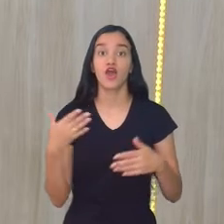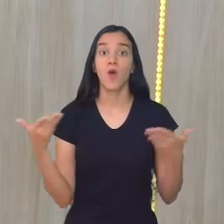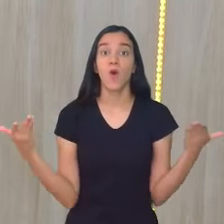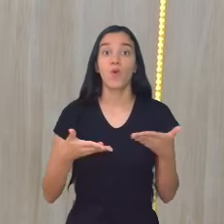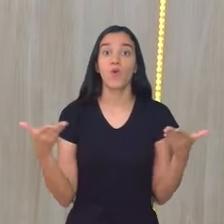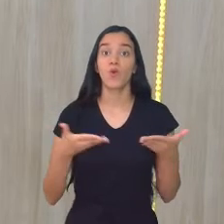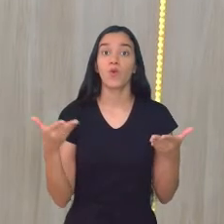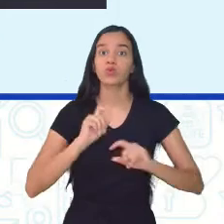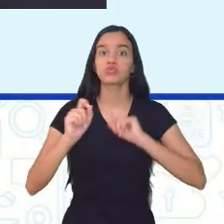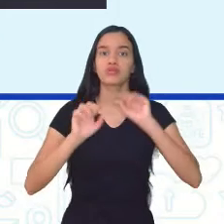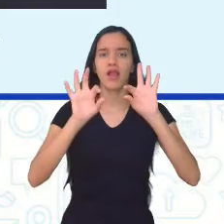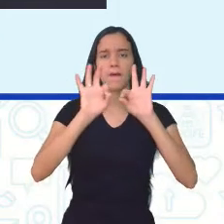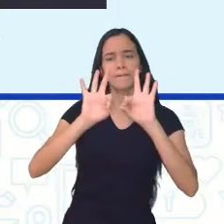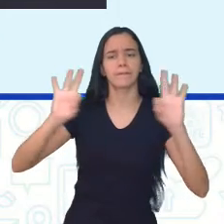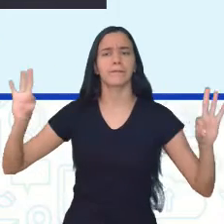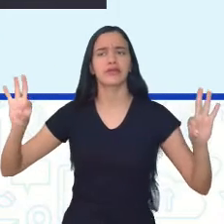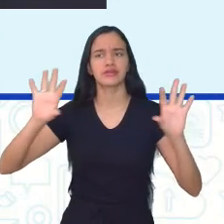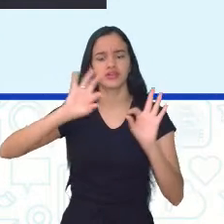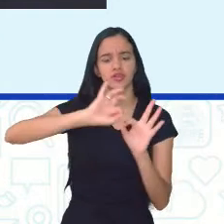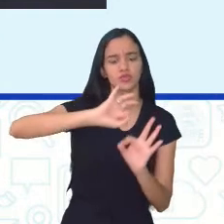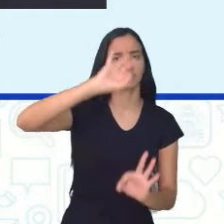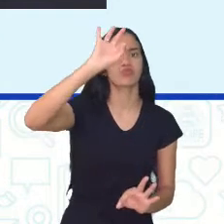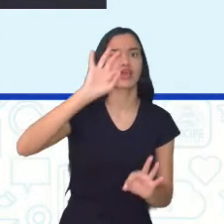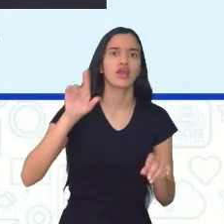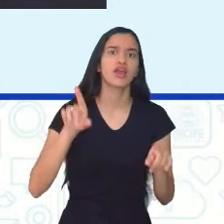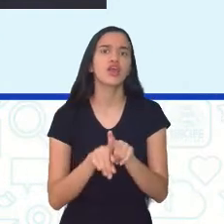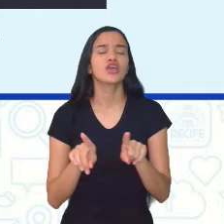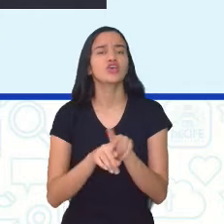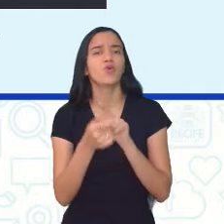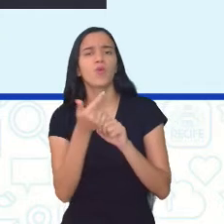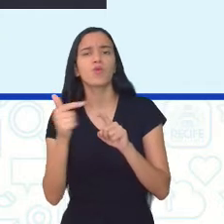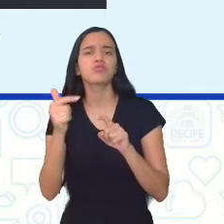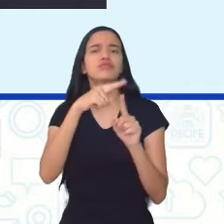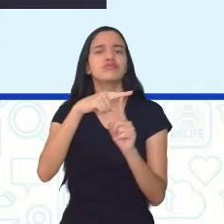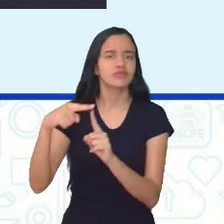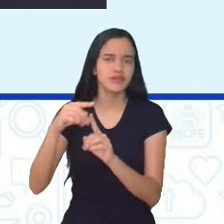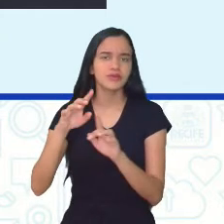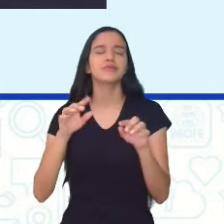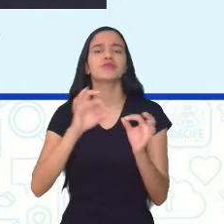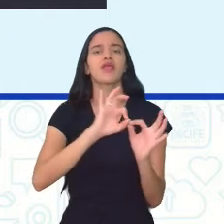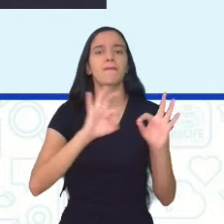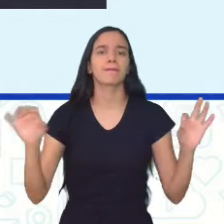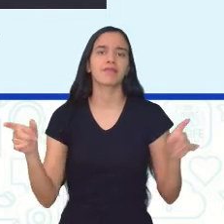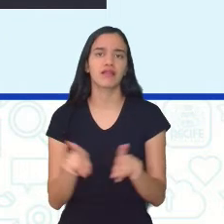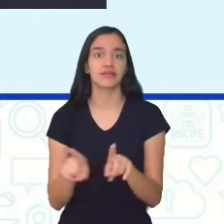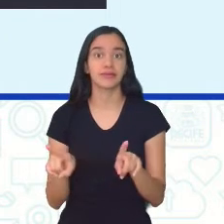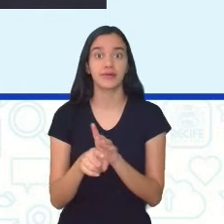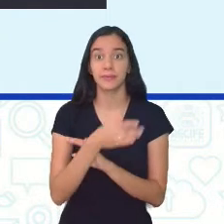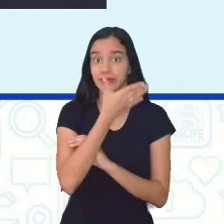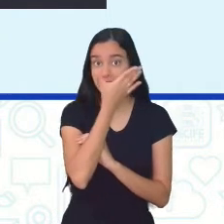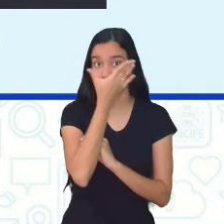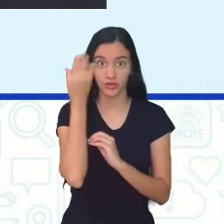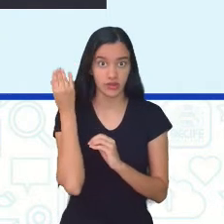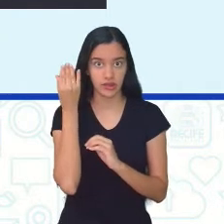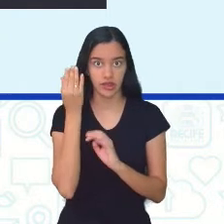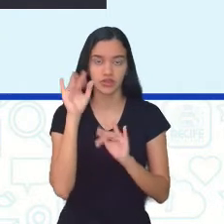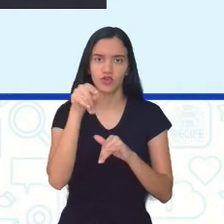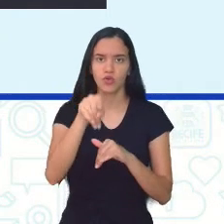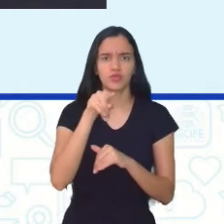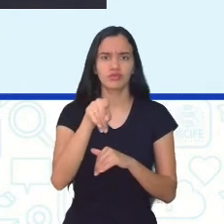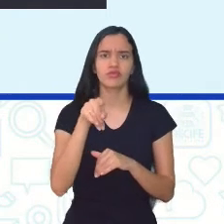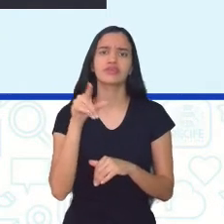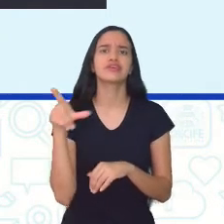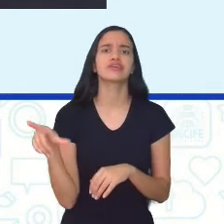hoje é medida de comprimento e outras medidas também. Mas não se esquece, tá?